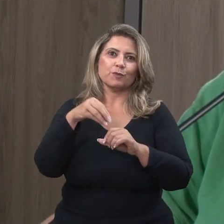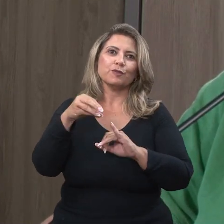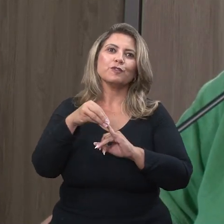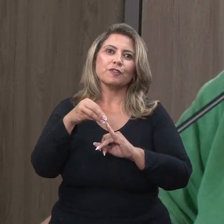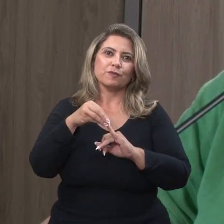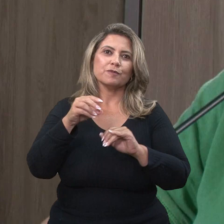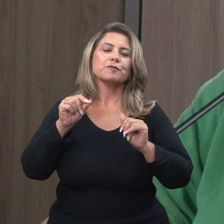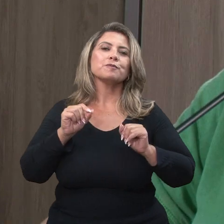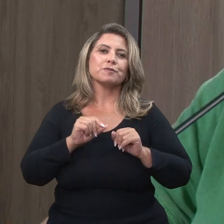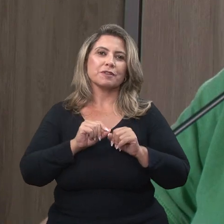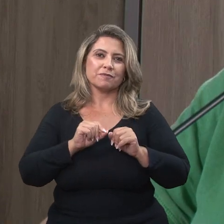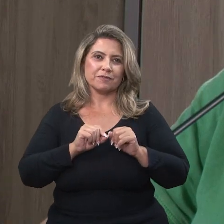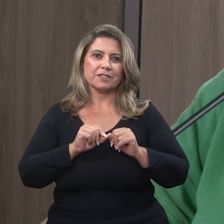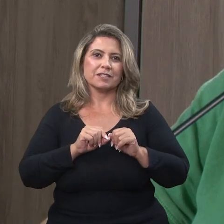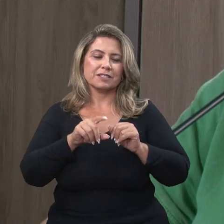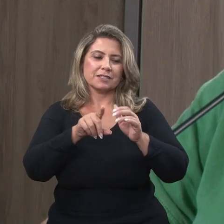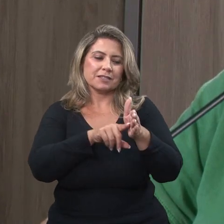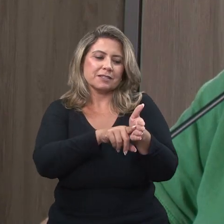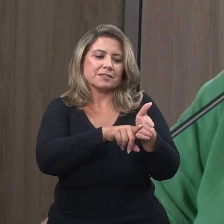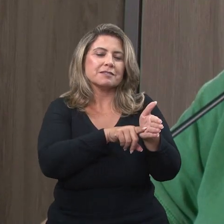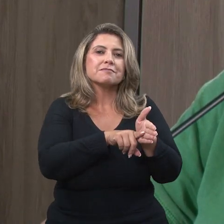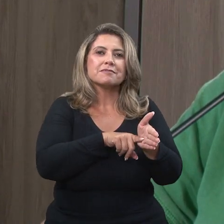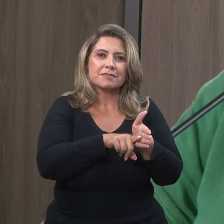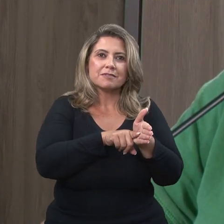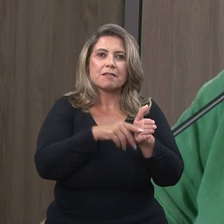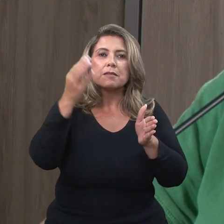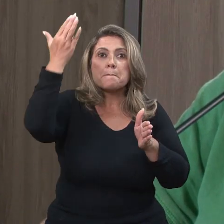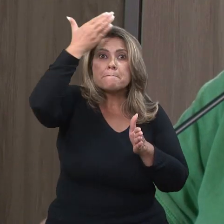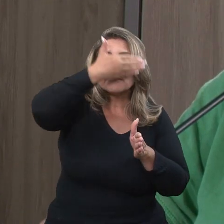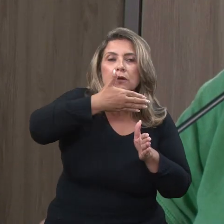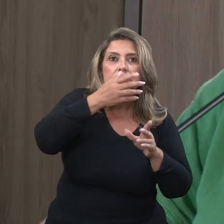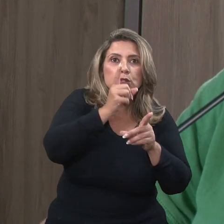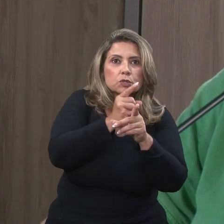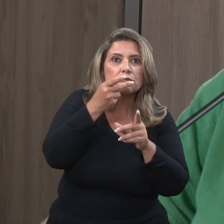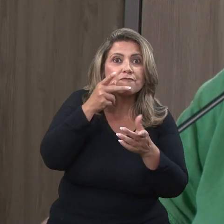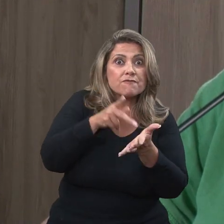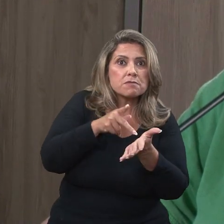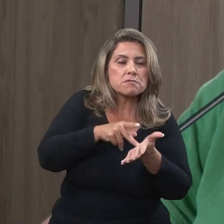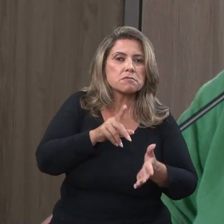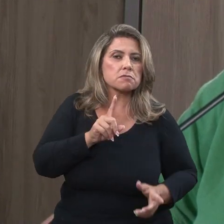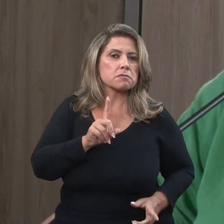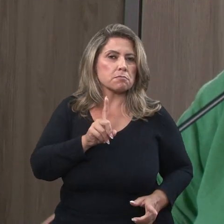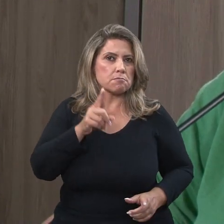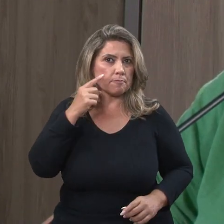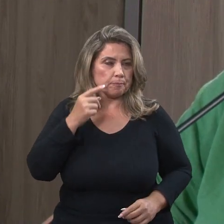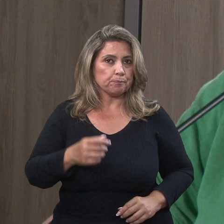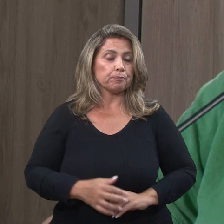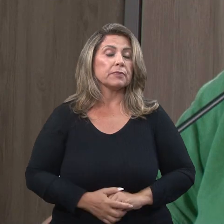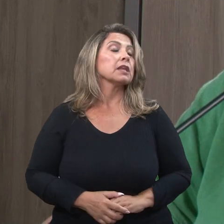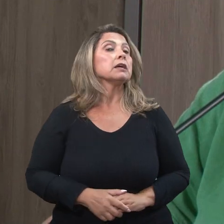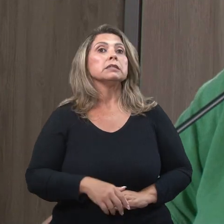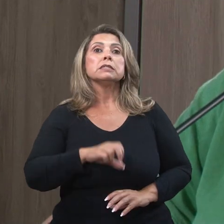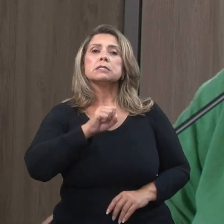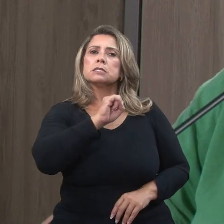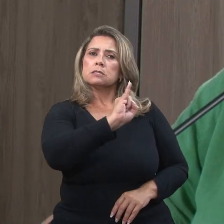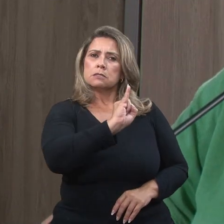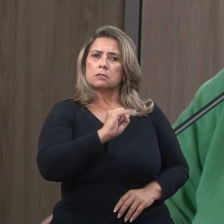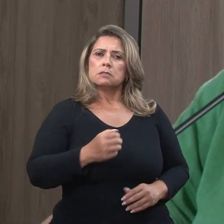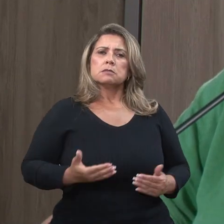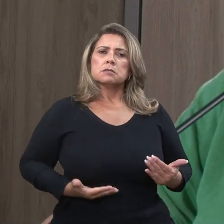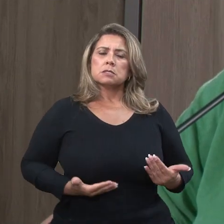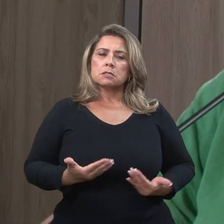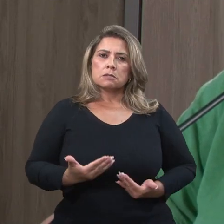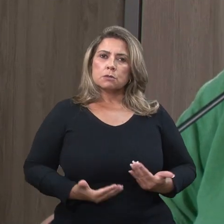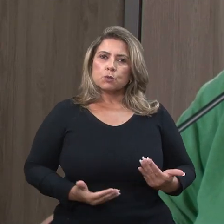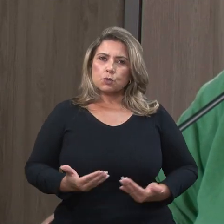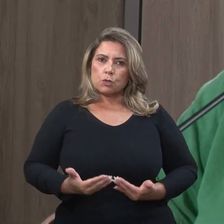que eles façam as devidas apurações. O servidor, eventualmente, se for um servidor que